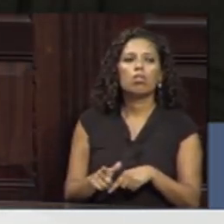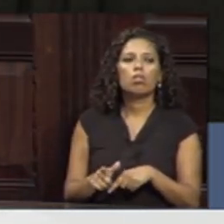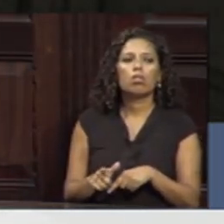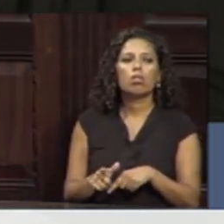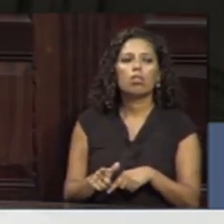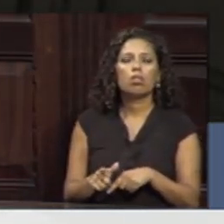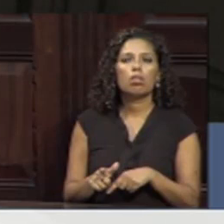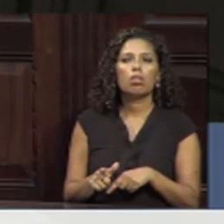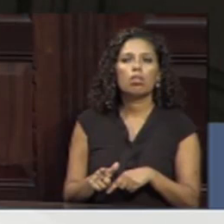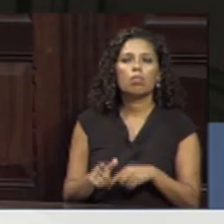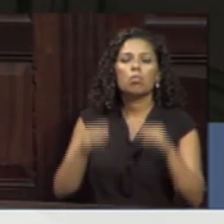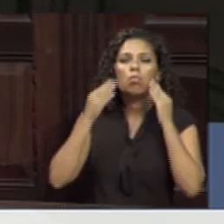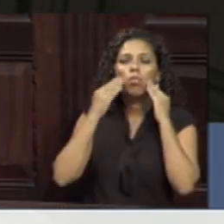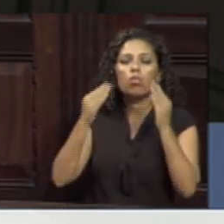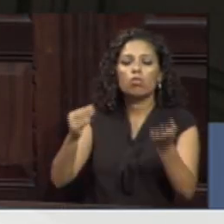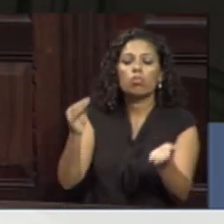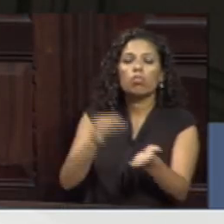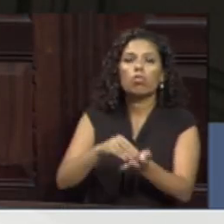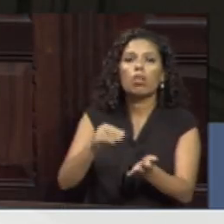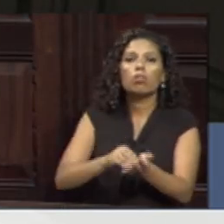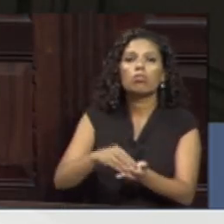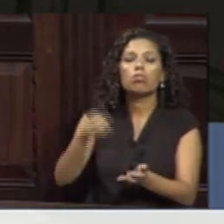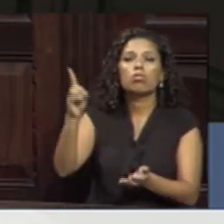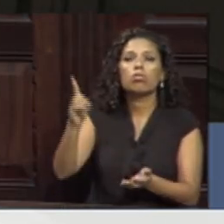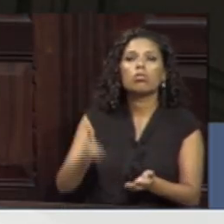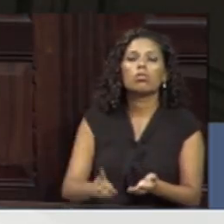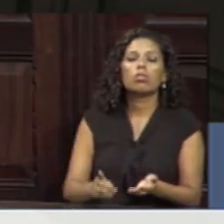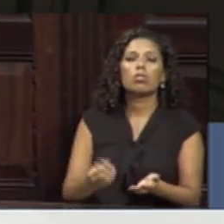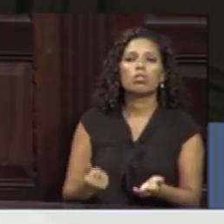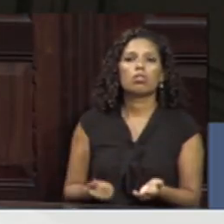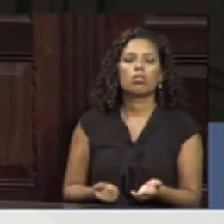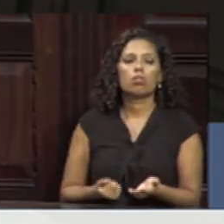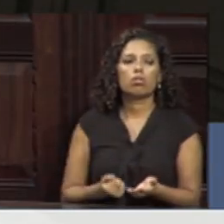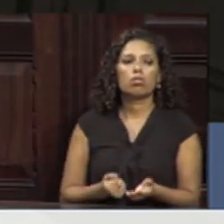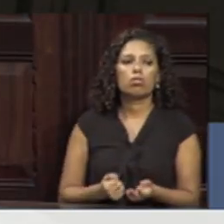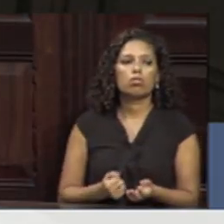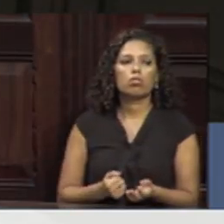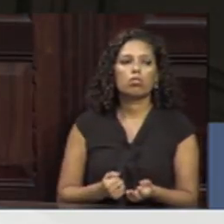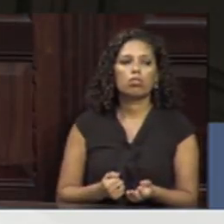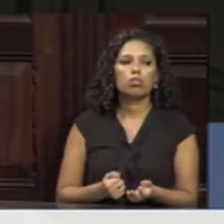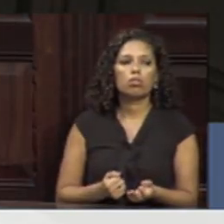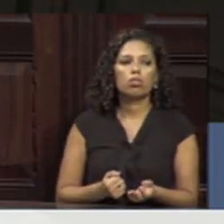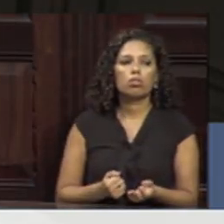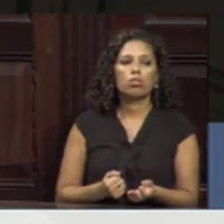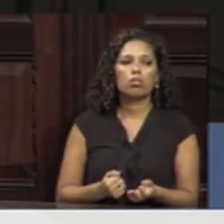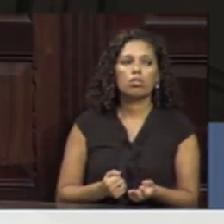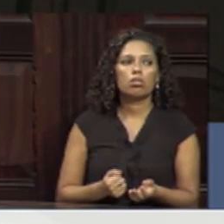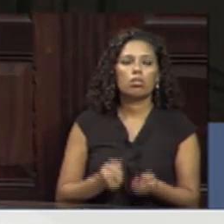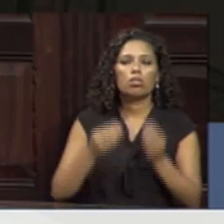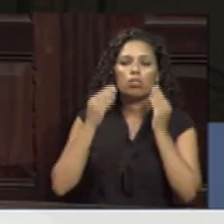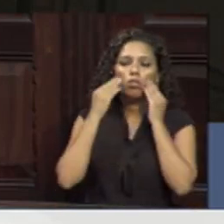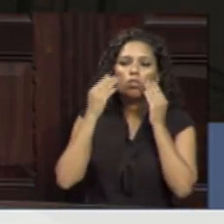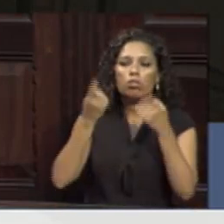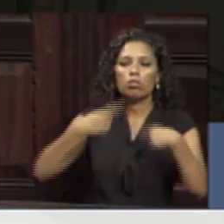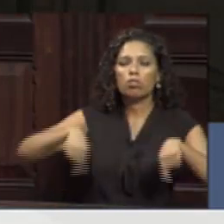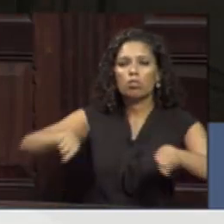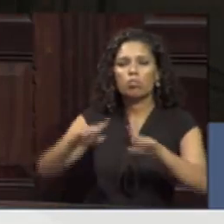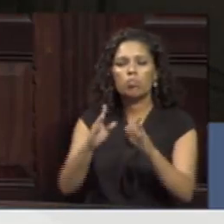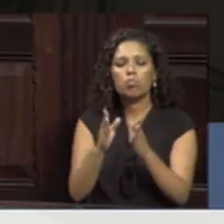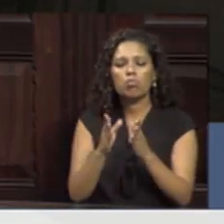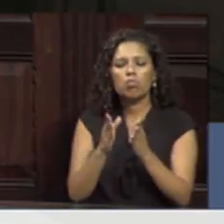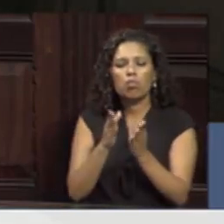falta de direitos, é uma caminhada, talvez, senhor presidente, para a guerra civil. E nós